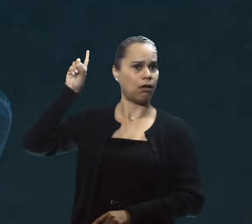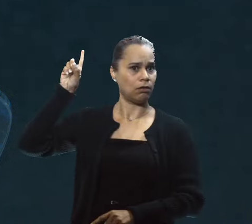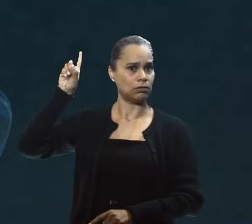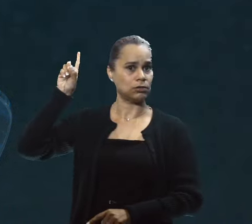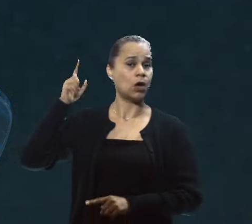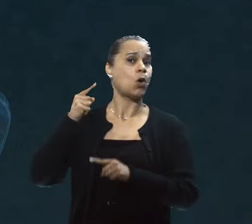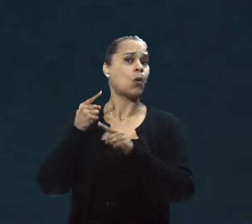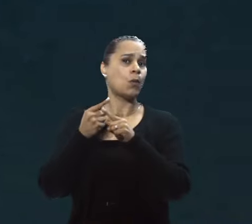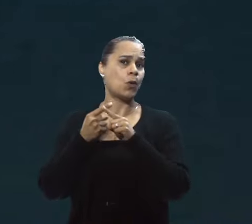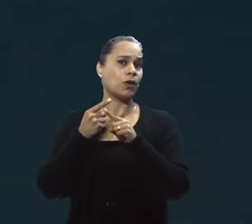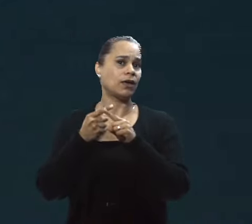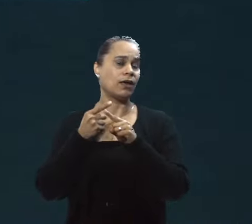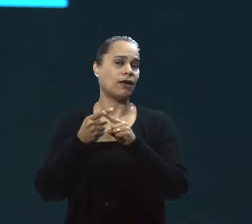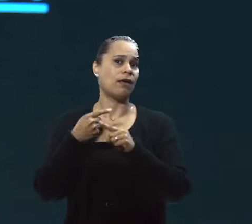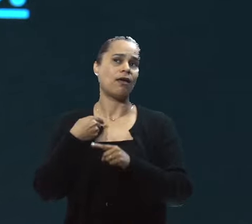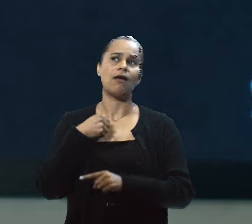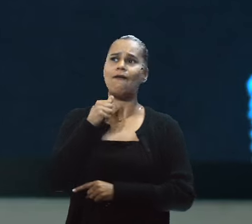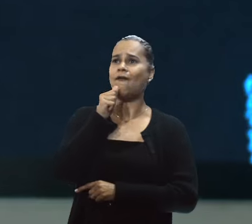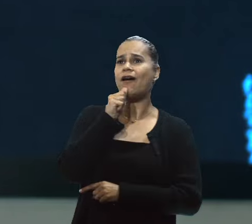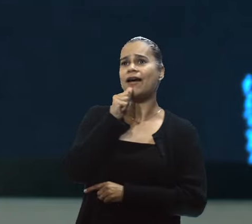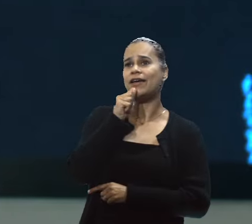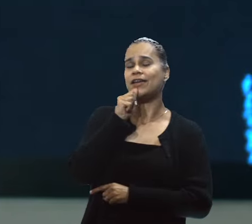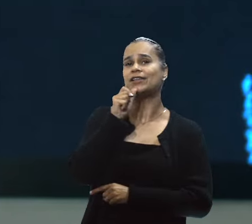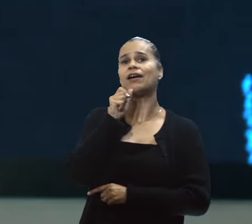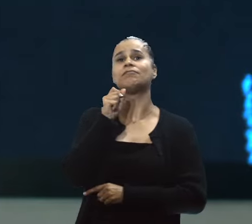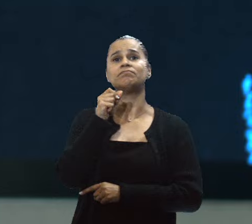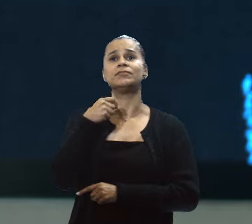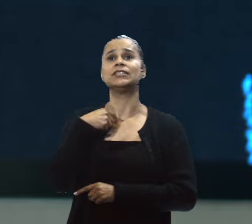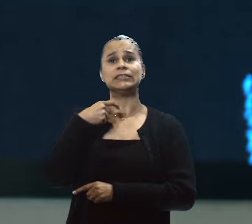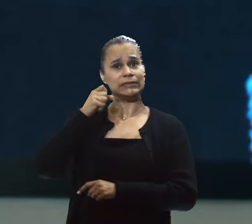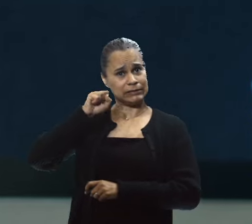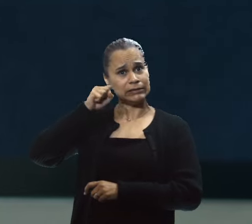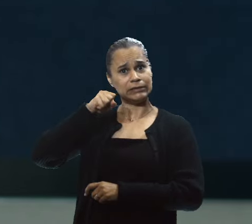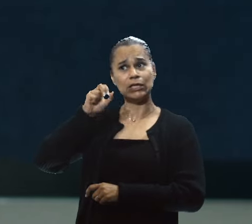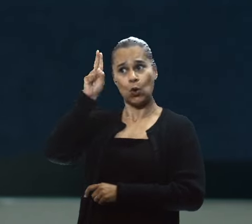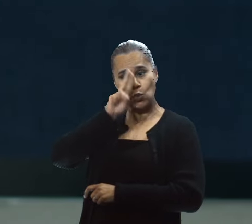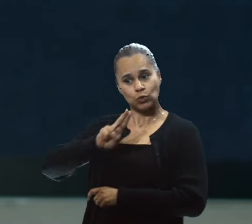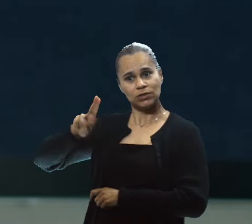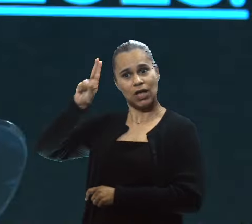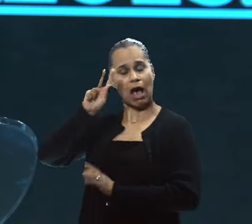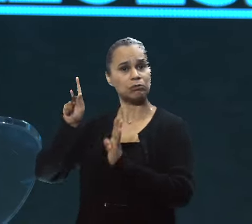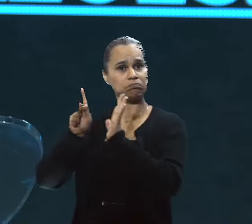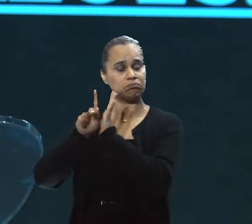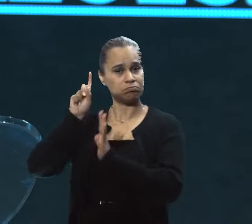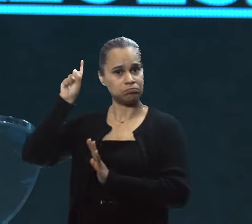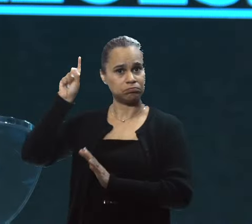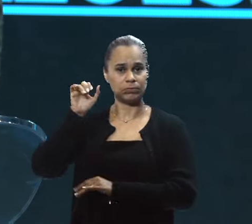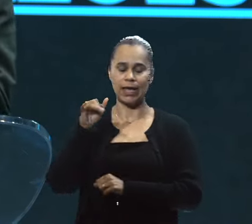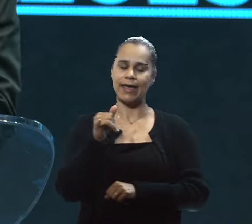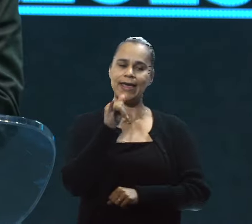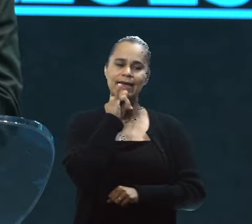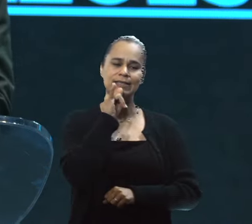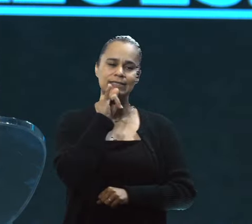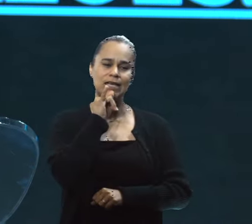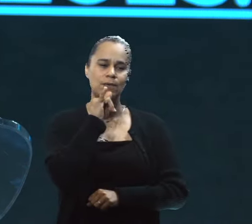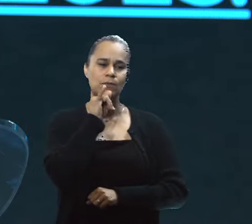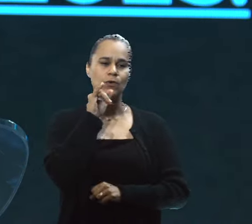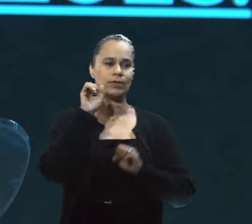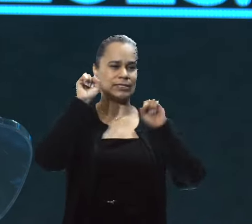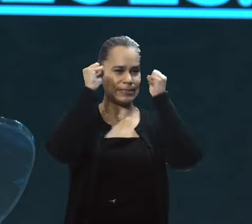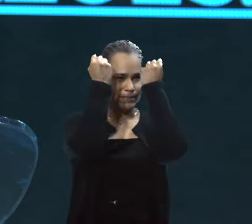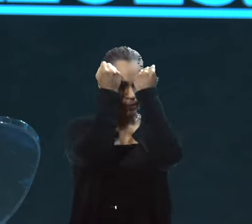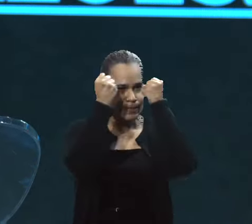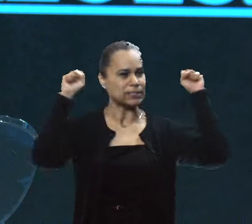porque a gente diz: eu ainda estou sendo usado por Ele. Olha o exemplo de Sansão, Juízes 16.